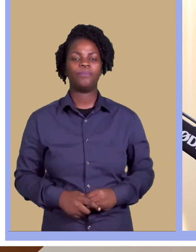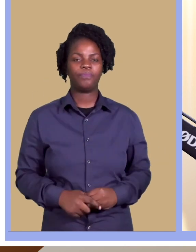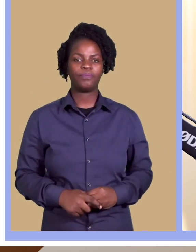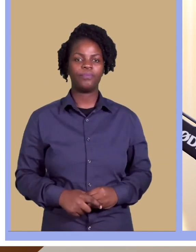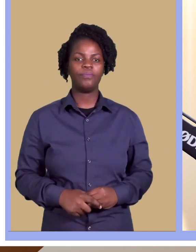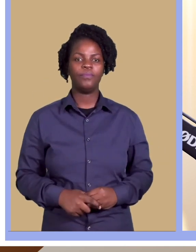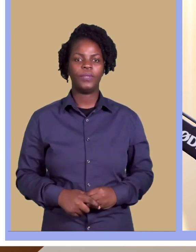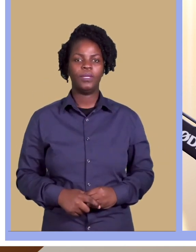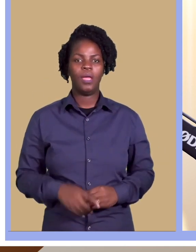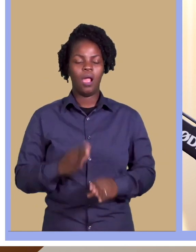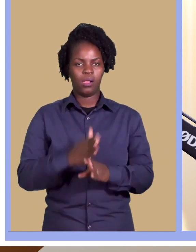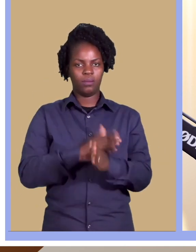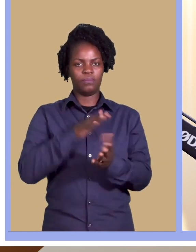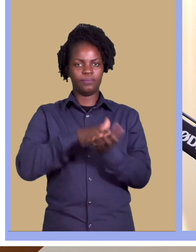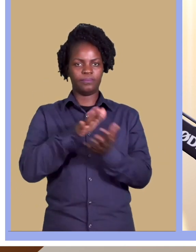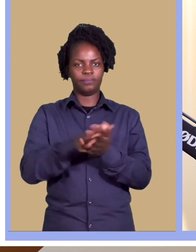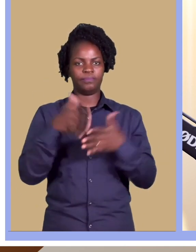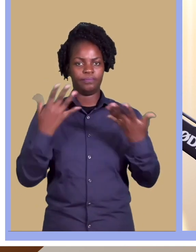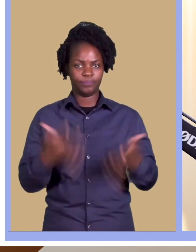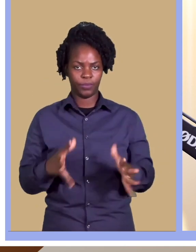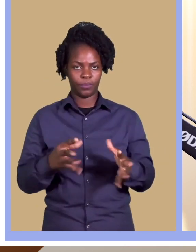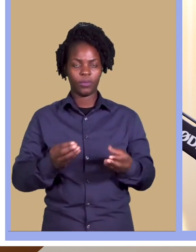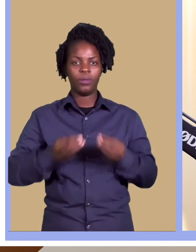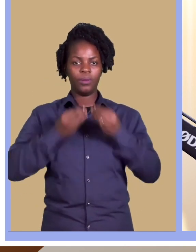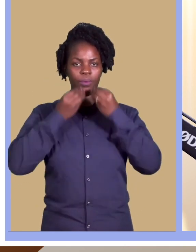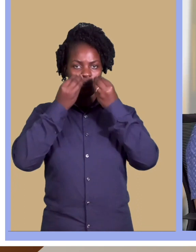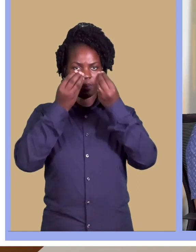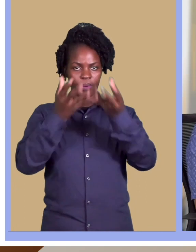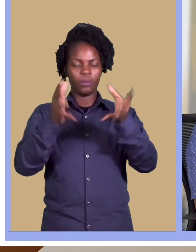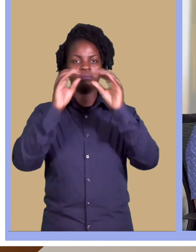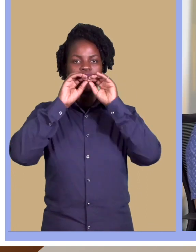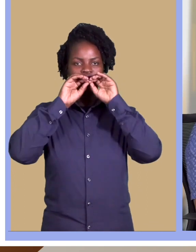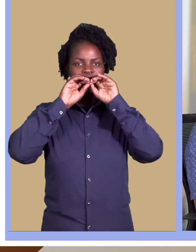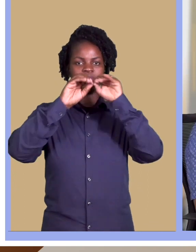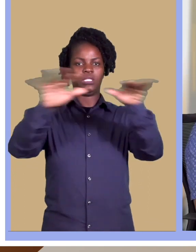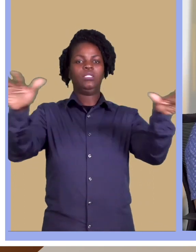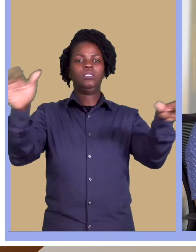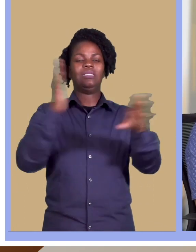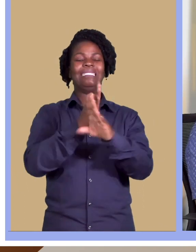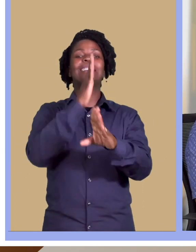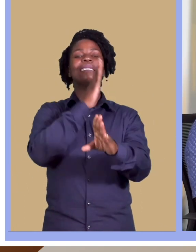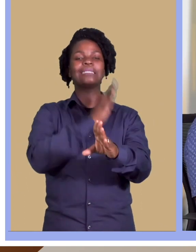informação, os pré-avisos, sejam inclusivos, garantir que